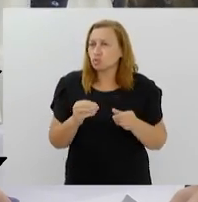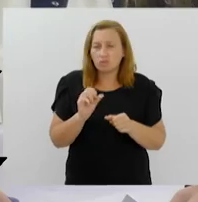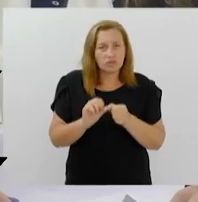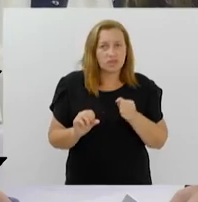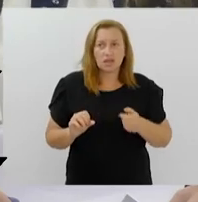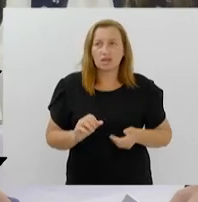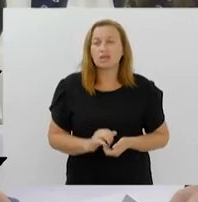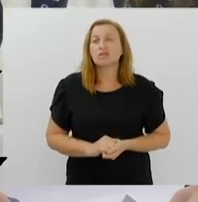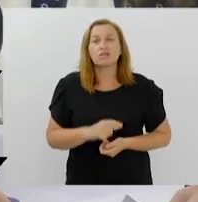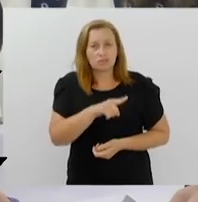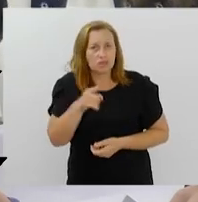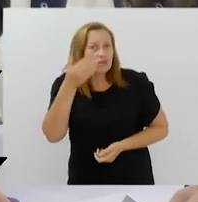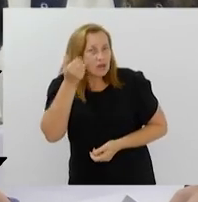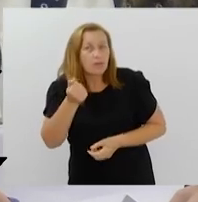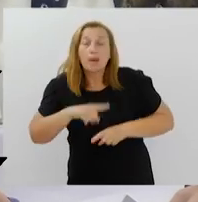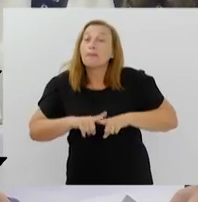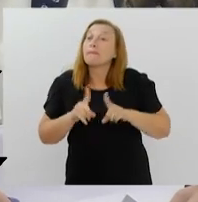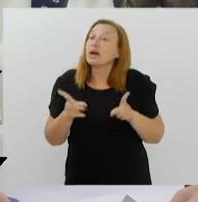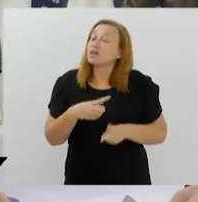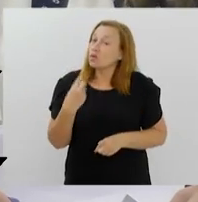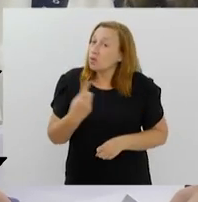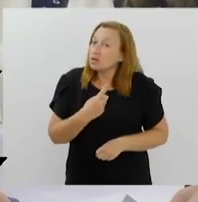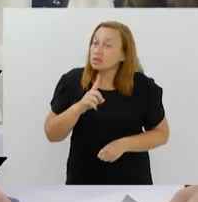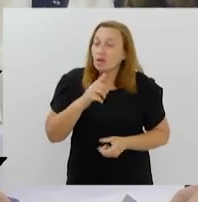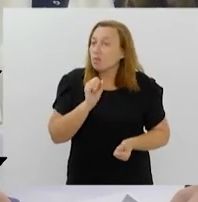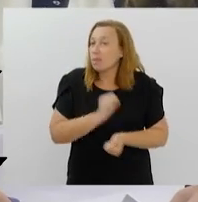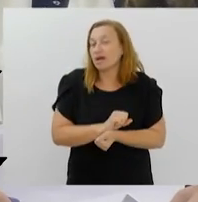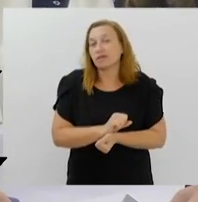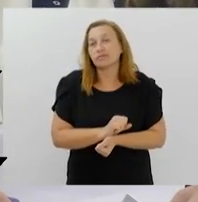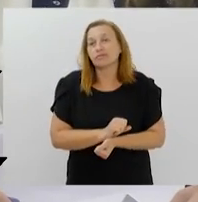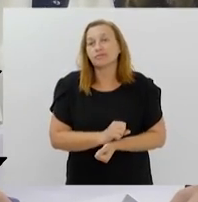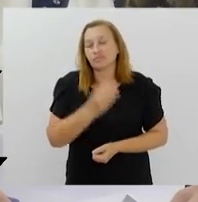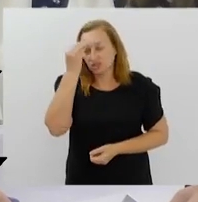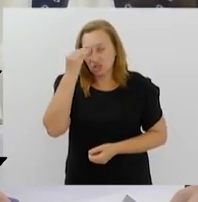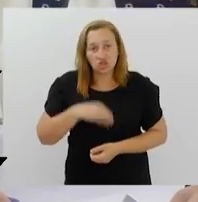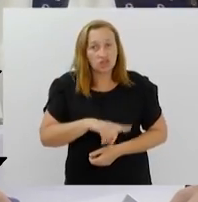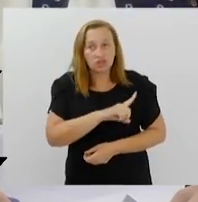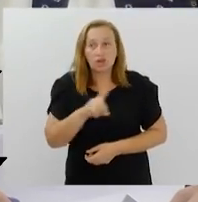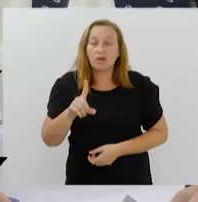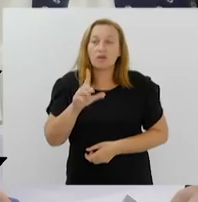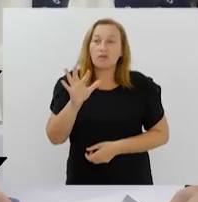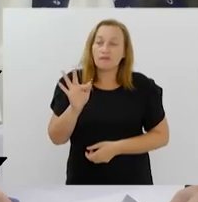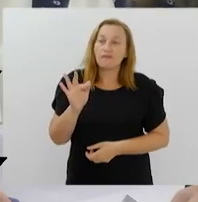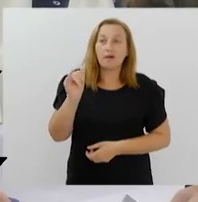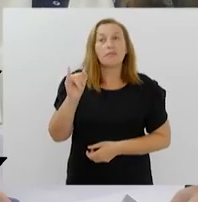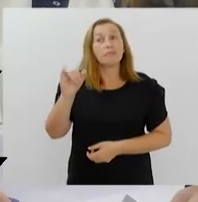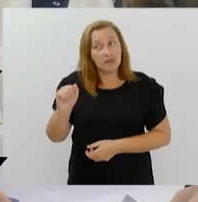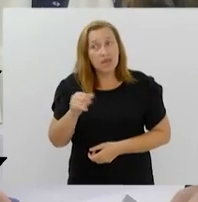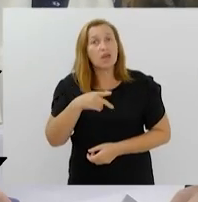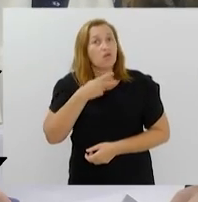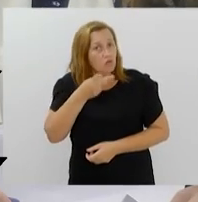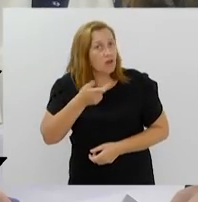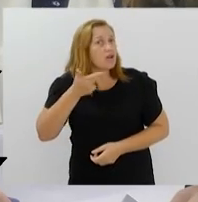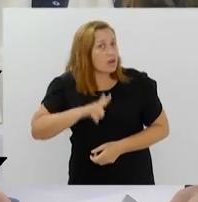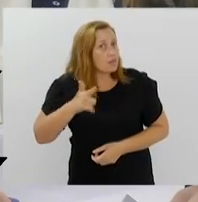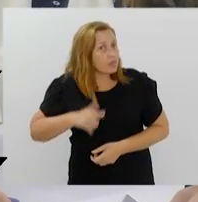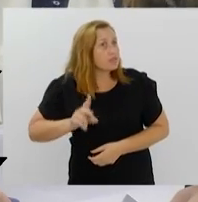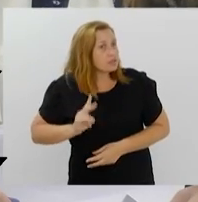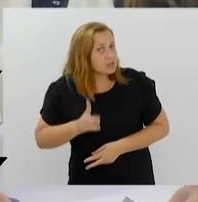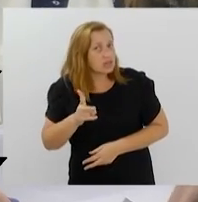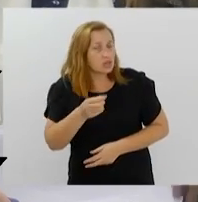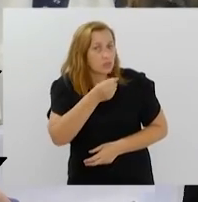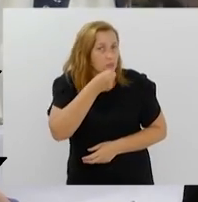de tudo vocês sabem mas nós não vamos desistir Fabi eu tô dizendo porque você sabe Eu repito isso toda vez fora de